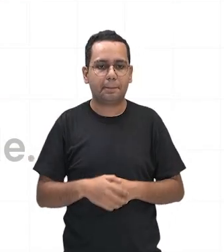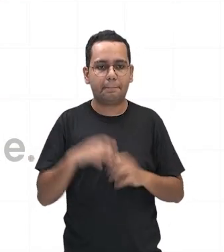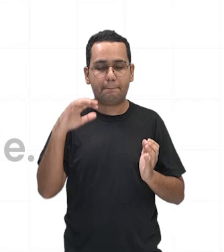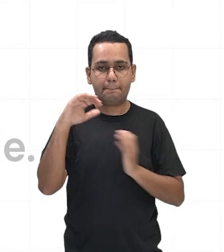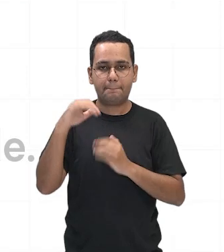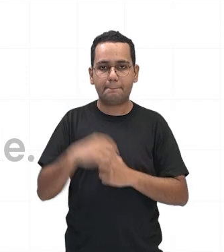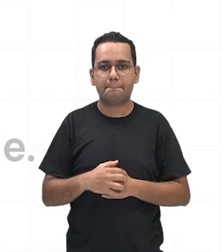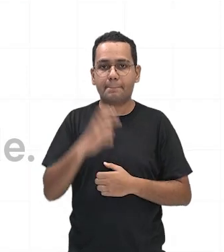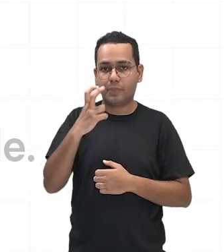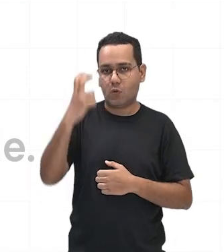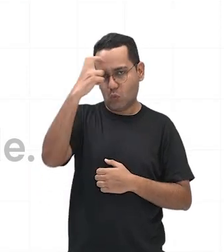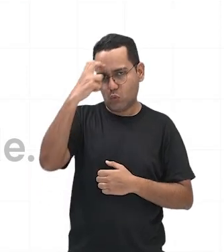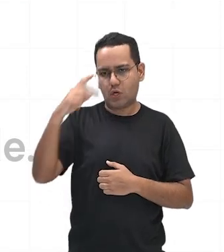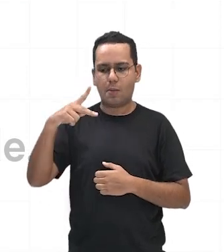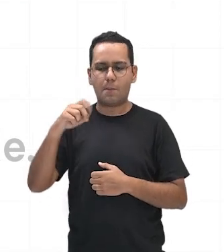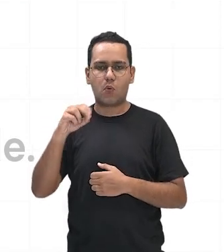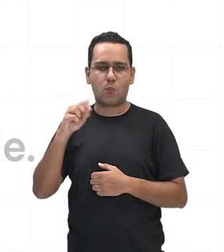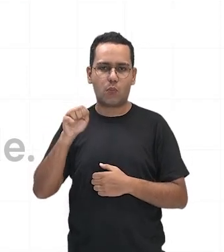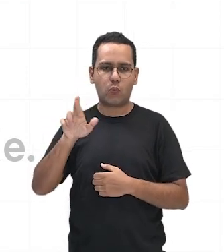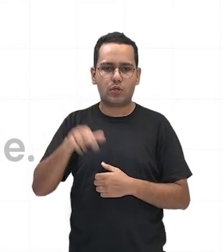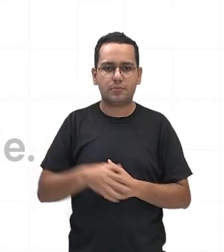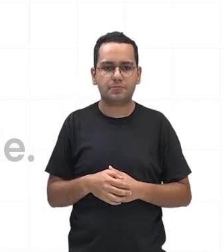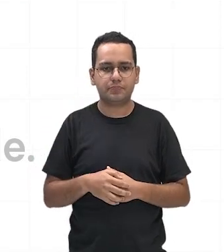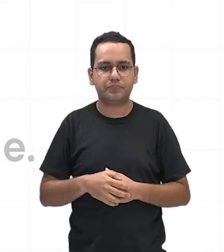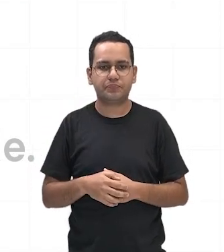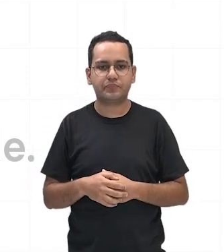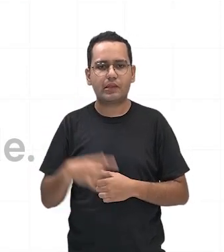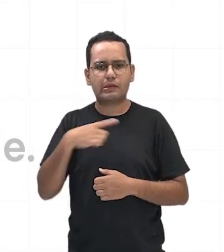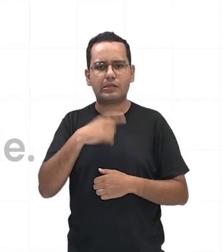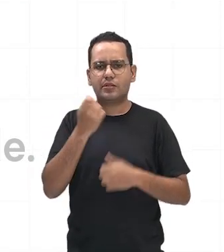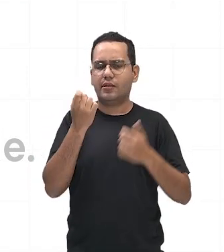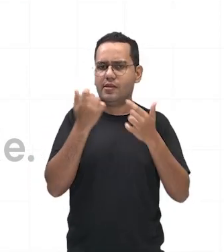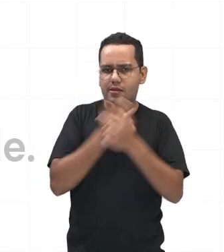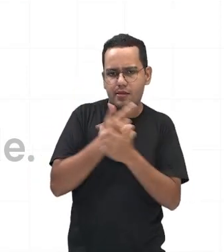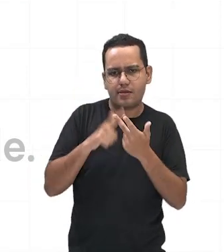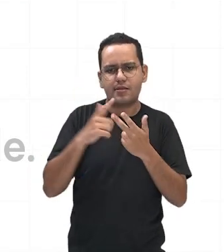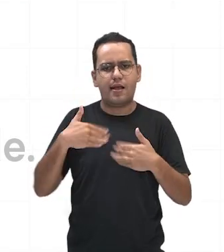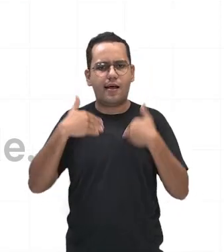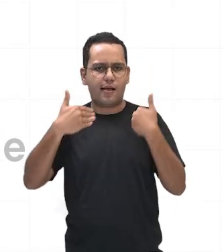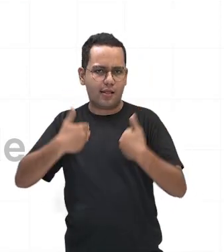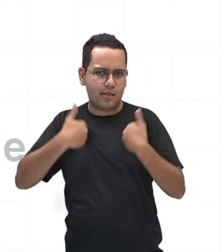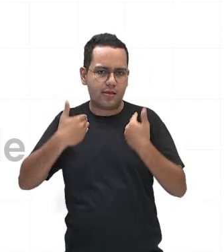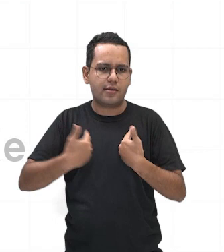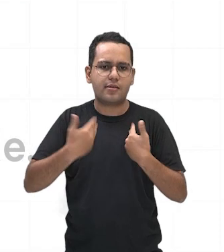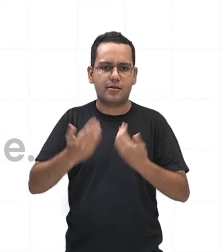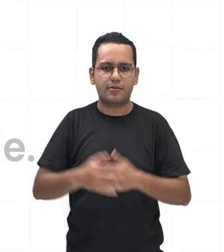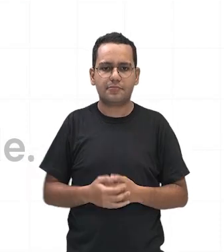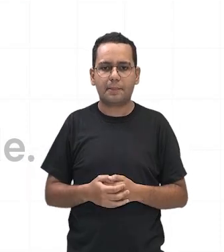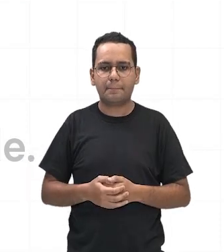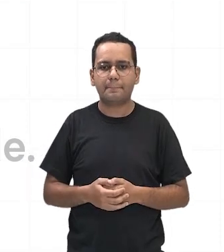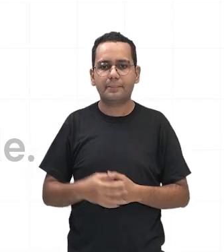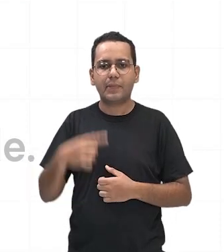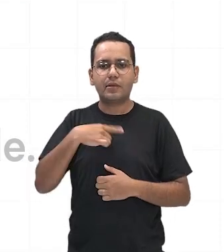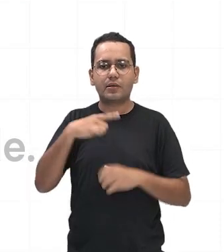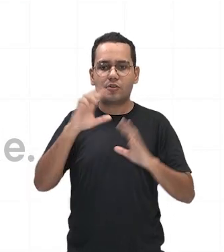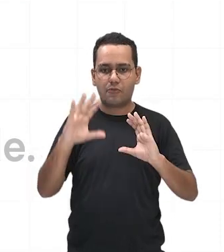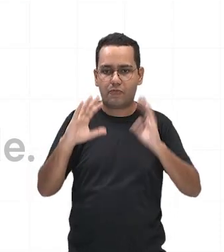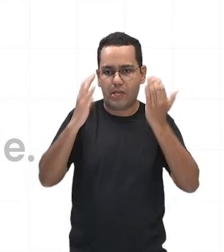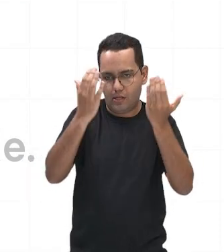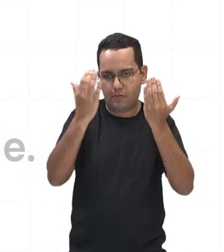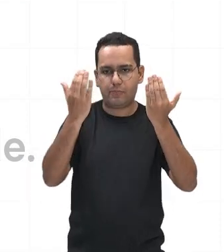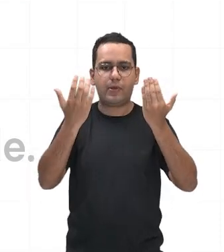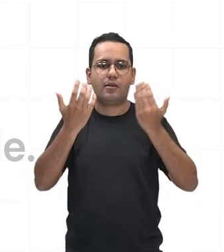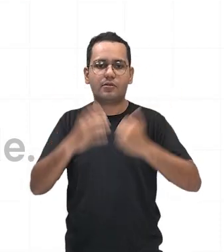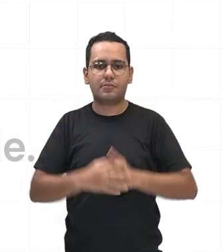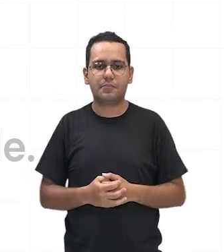popular. Composta, então, por riso, alegria e reverência, manifesta-se, então, por meio de festejos